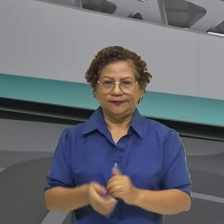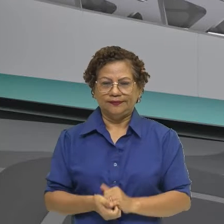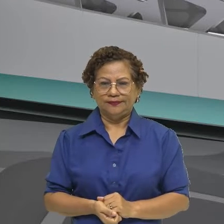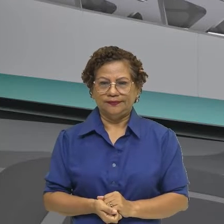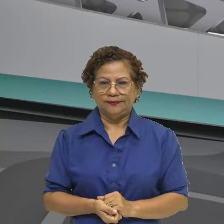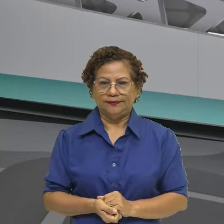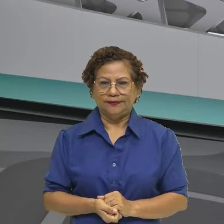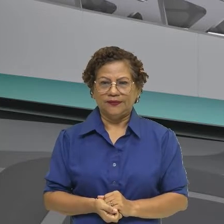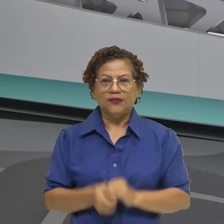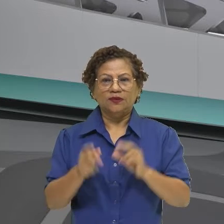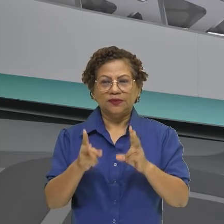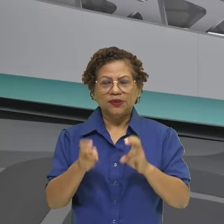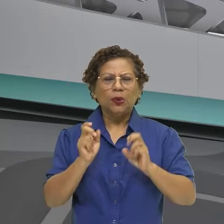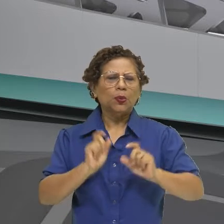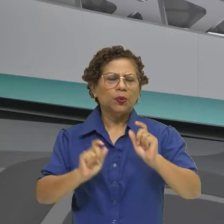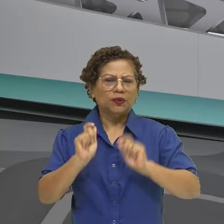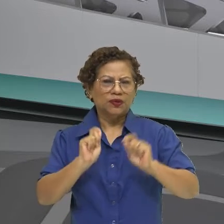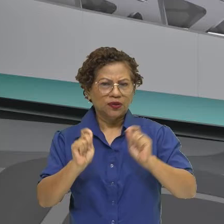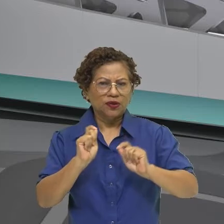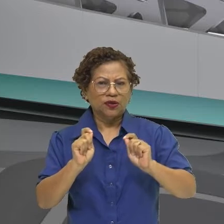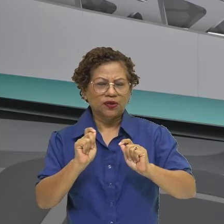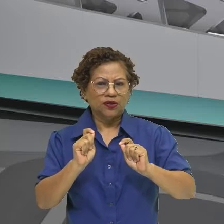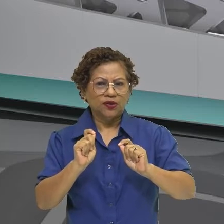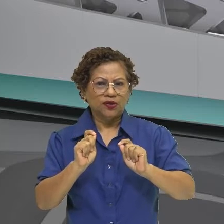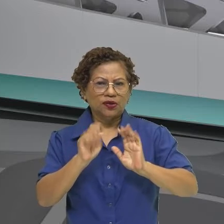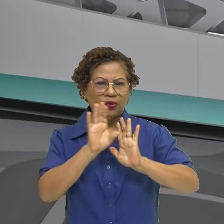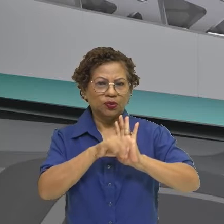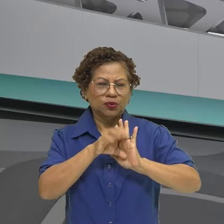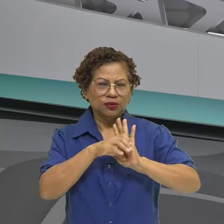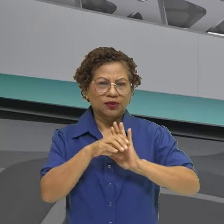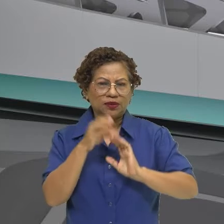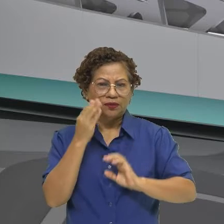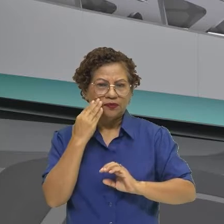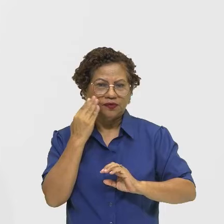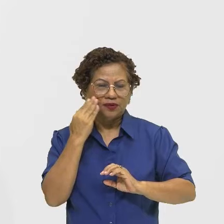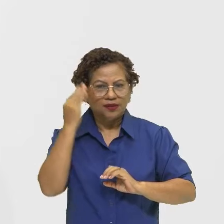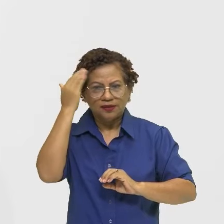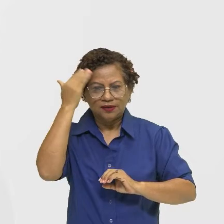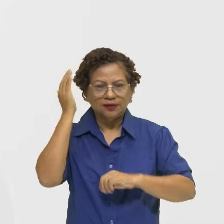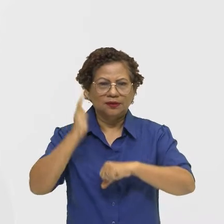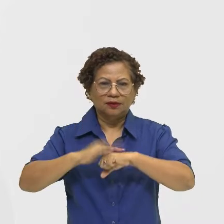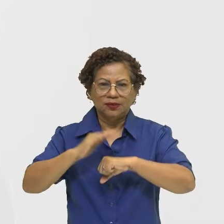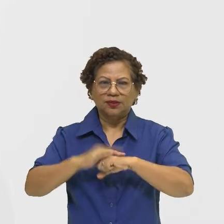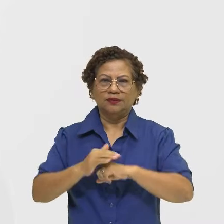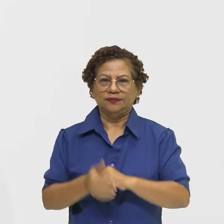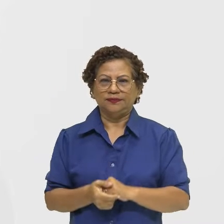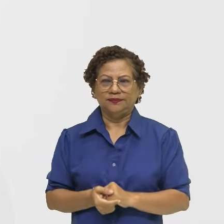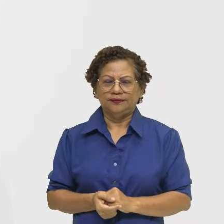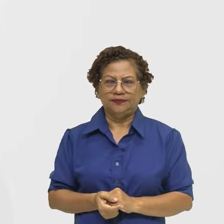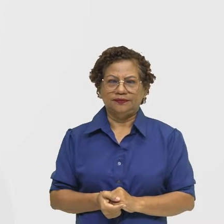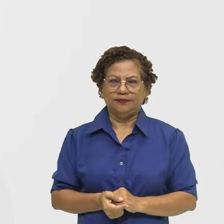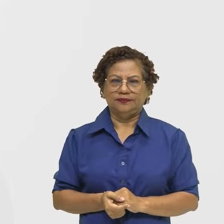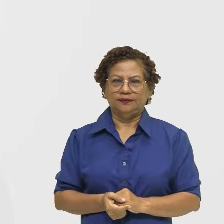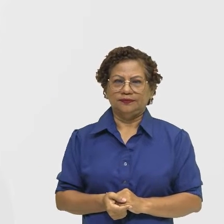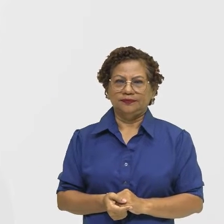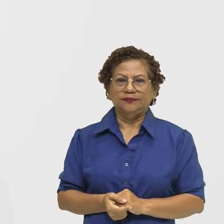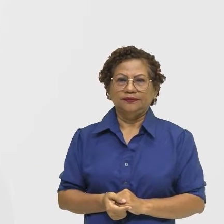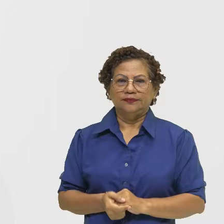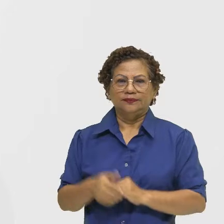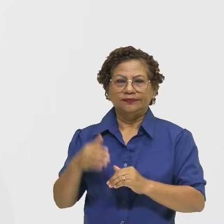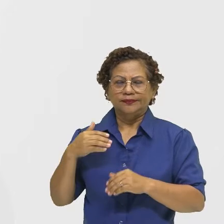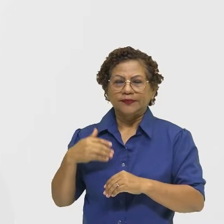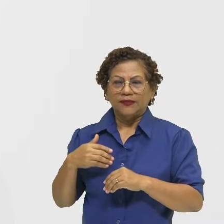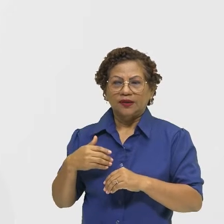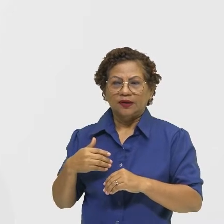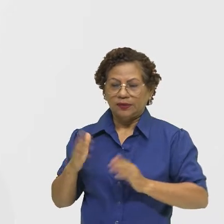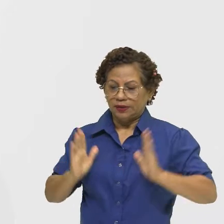o que nós podemos trazer para vocês como conceito? Vamos ver? Então, no Paleolítico, né, Inferior diz o seguinte: